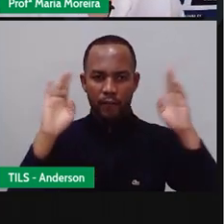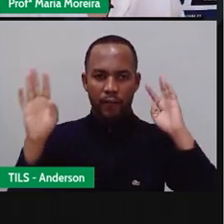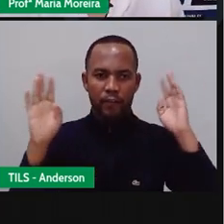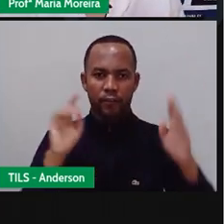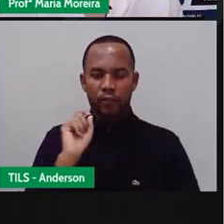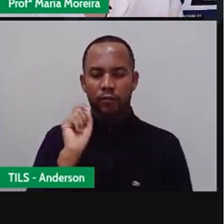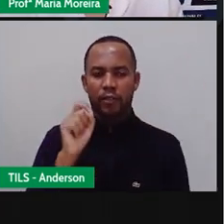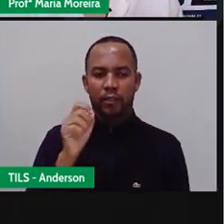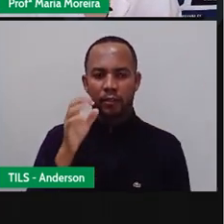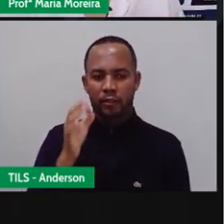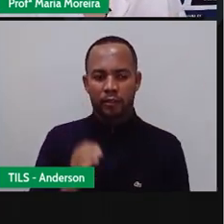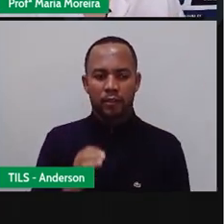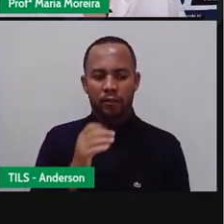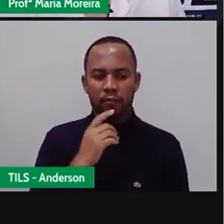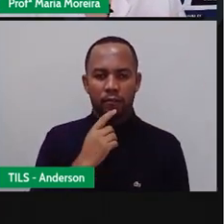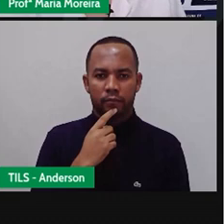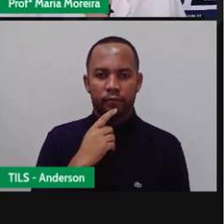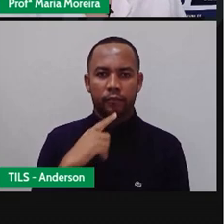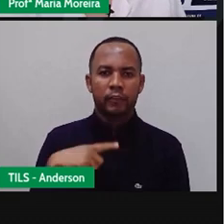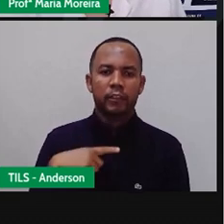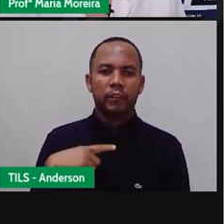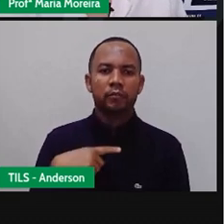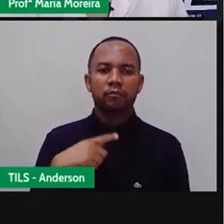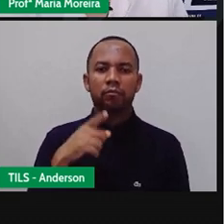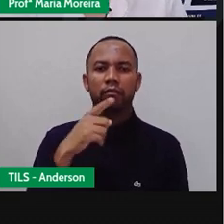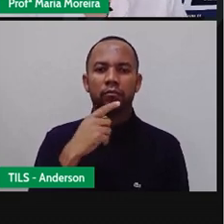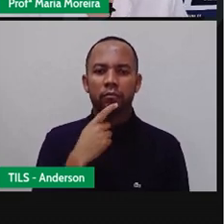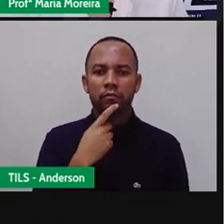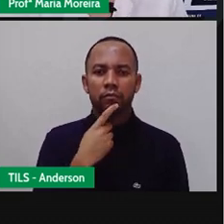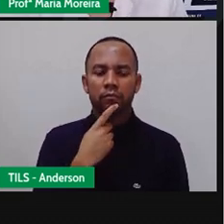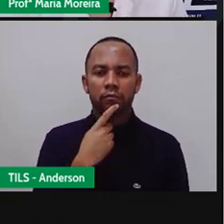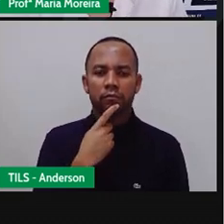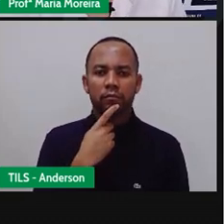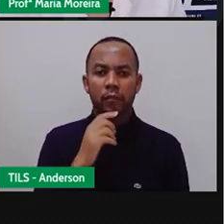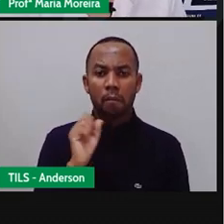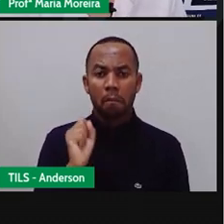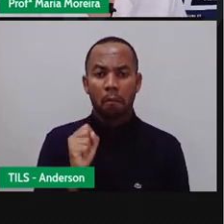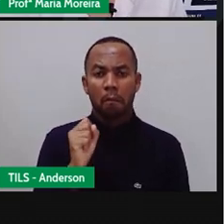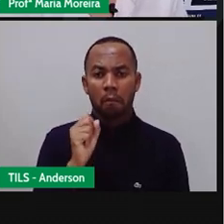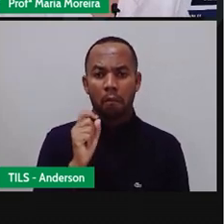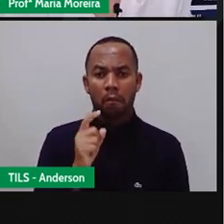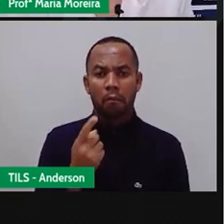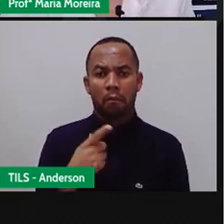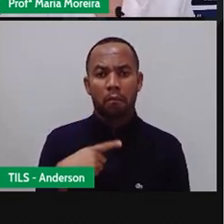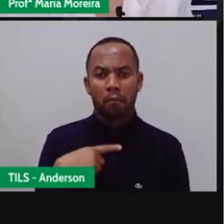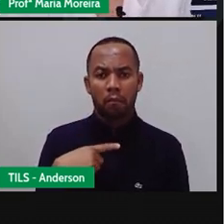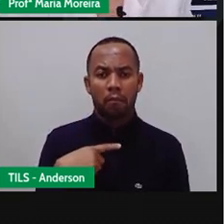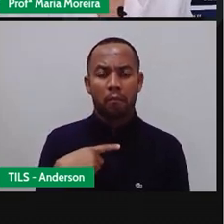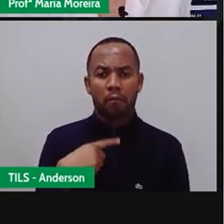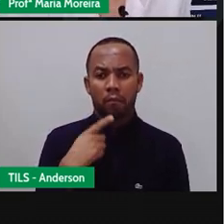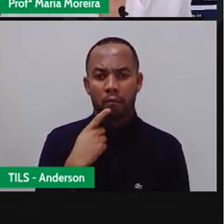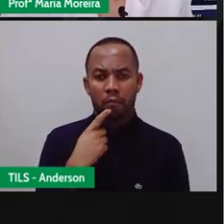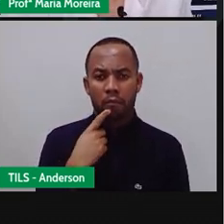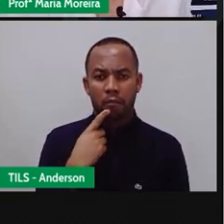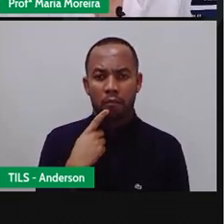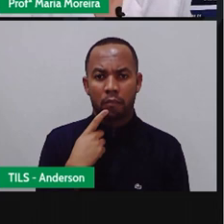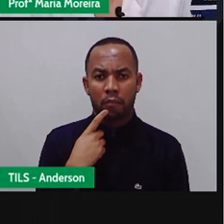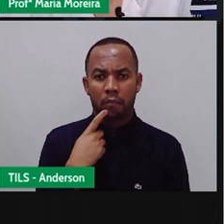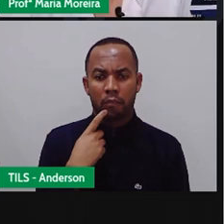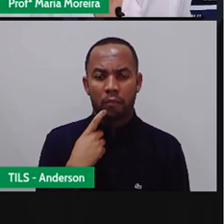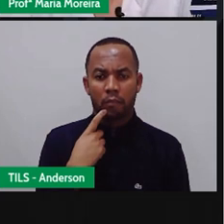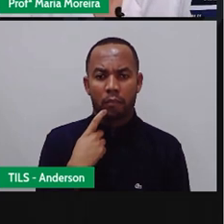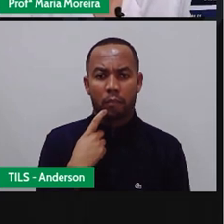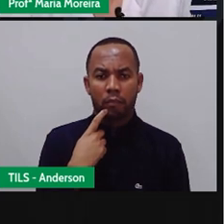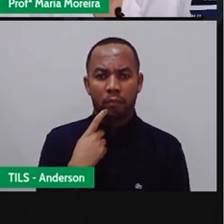certo Quantas dezenas tem esse número aí você pode vir aqui dizer Olha se eu vou botar no quadro